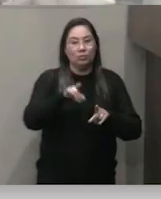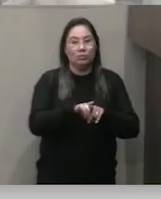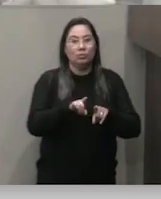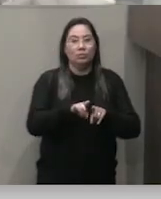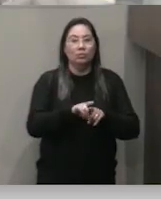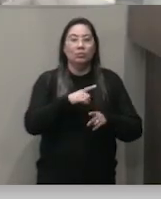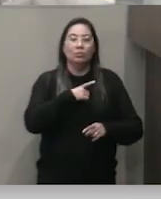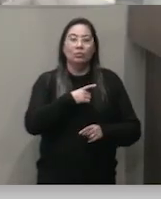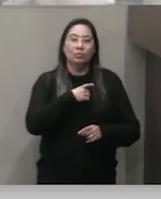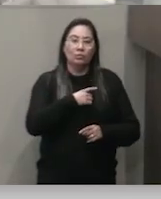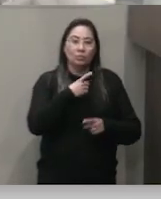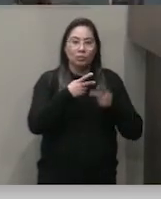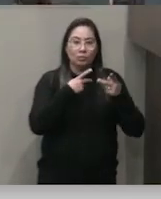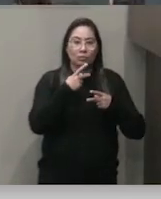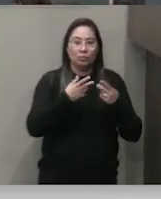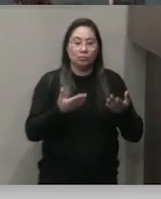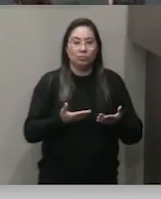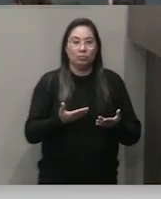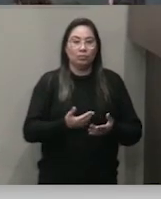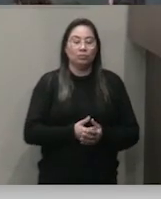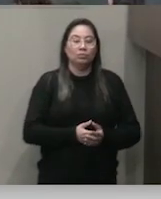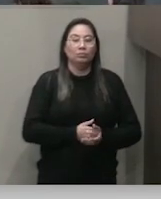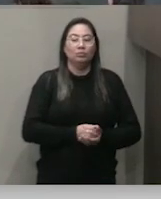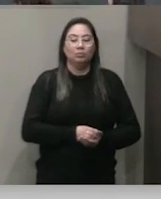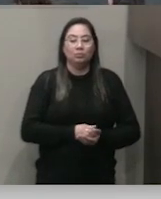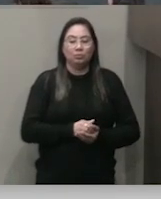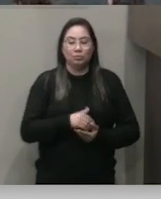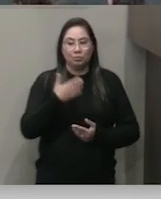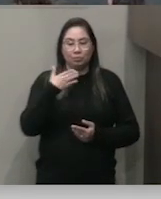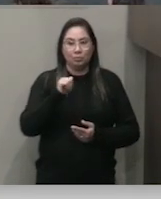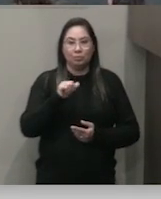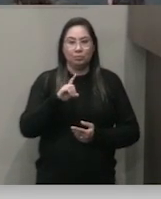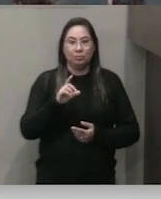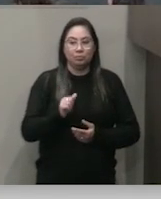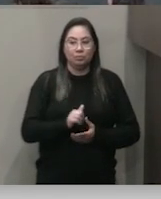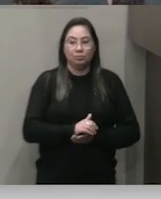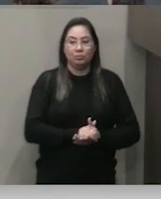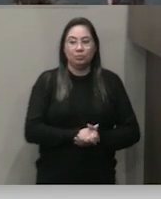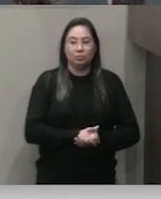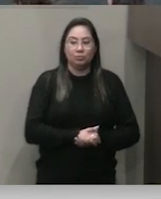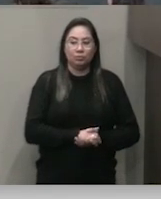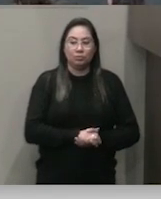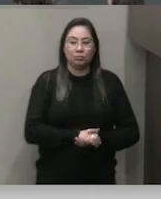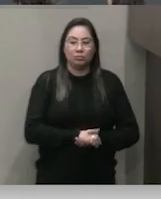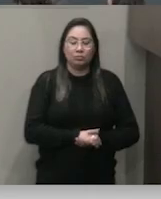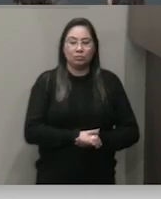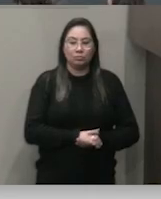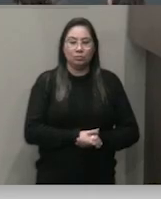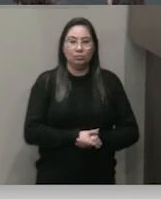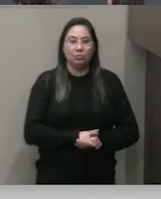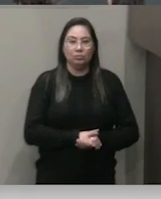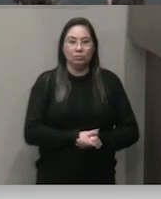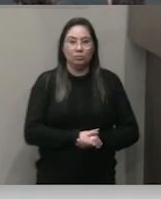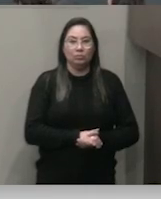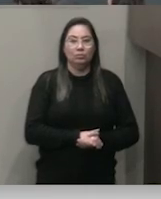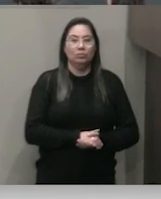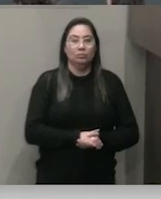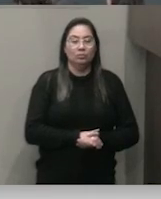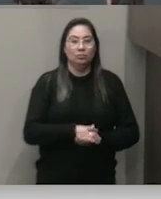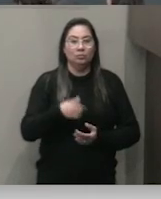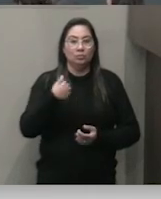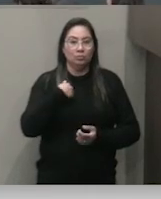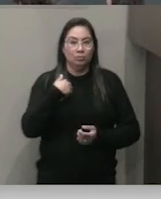ter esse posicionamento. Obrigada, vereador. Obrigado, vereadorada. Vereador Gil Krug, na condição aqui de